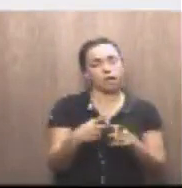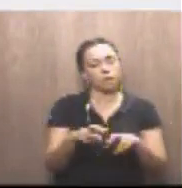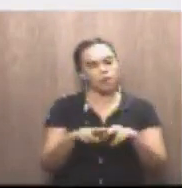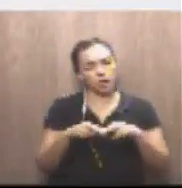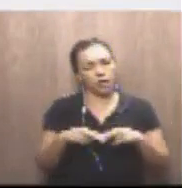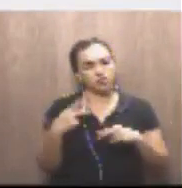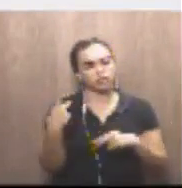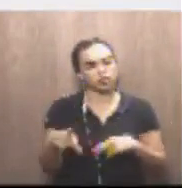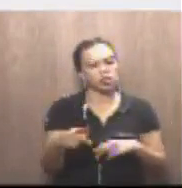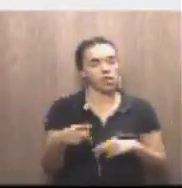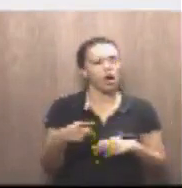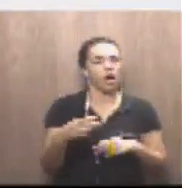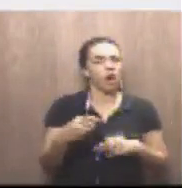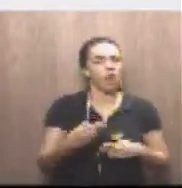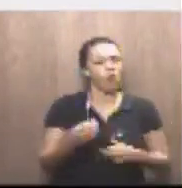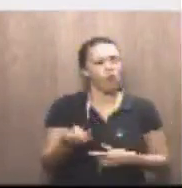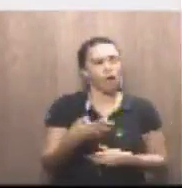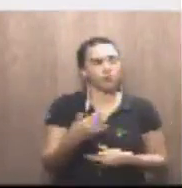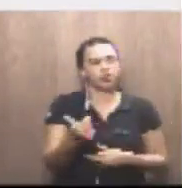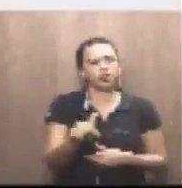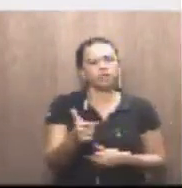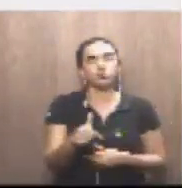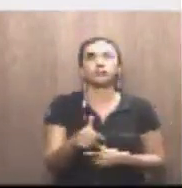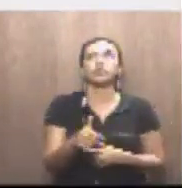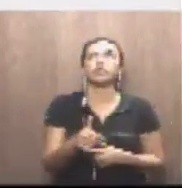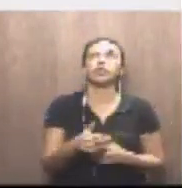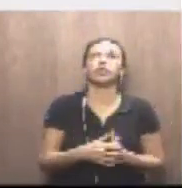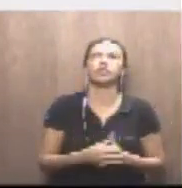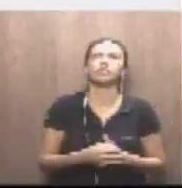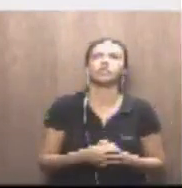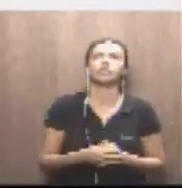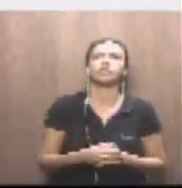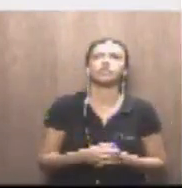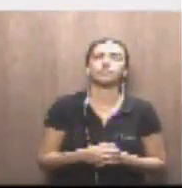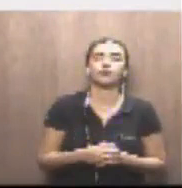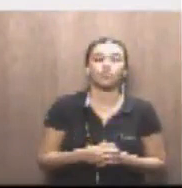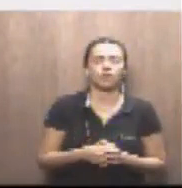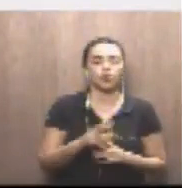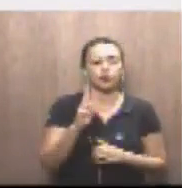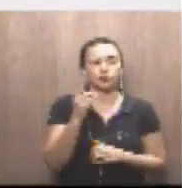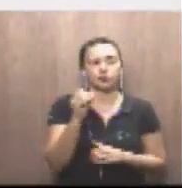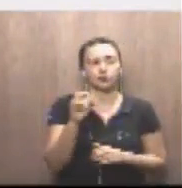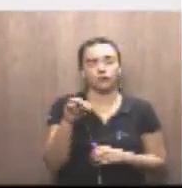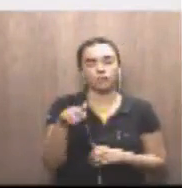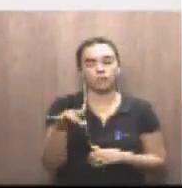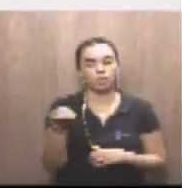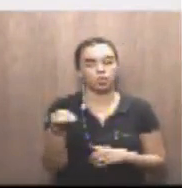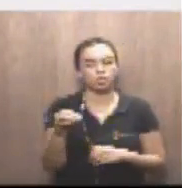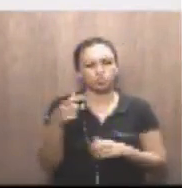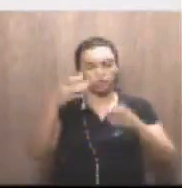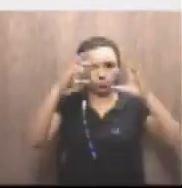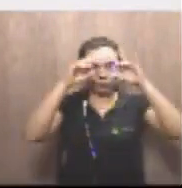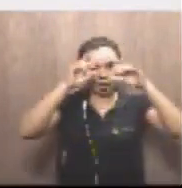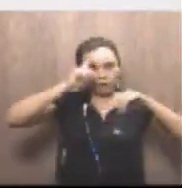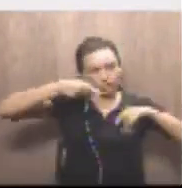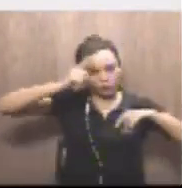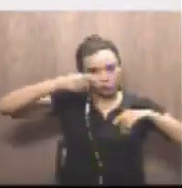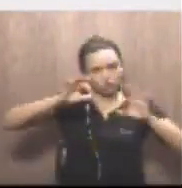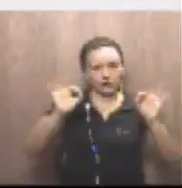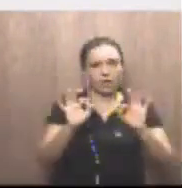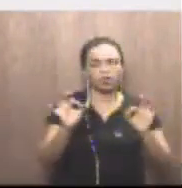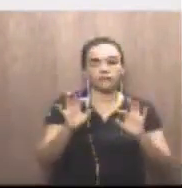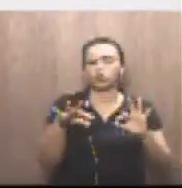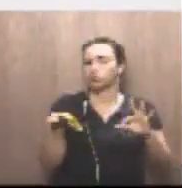seus novos integrantes não terem recebido doses de hormônios previstos pelo cérebro. Então,